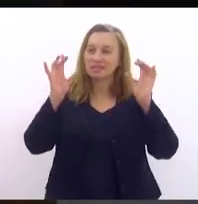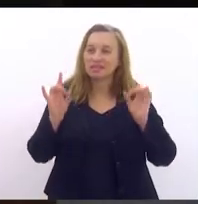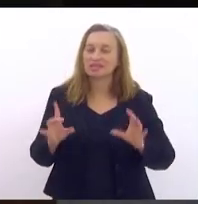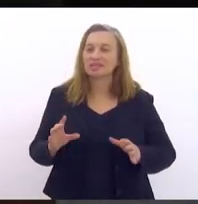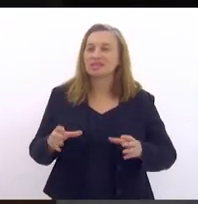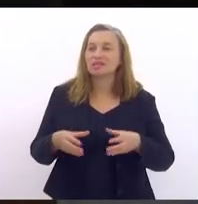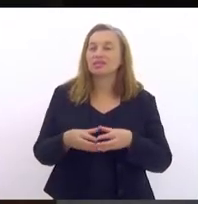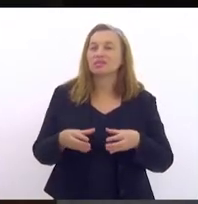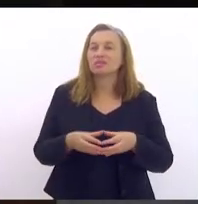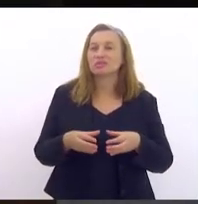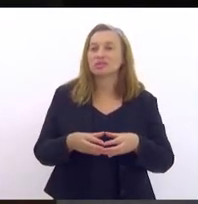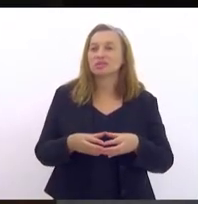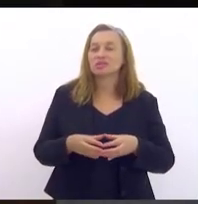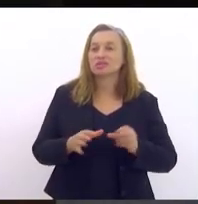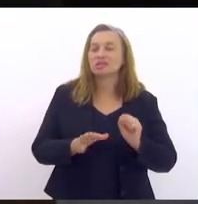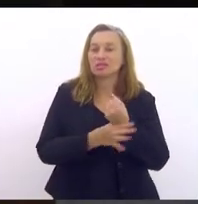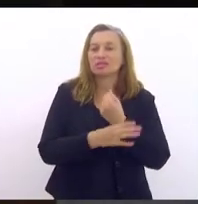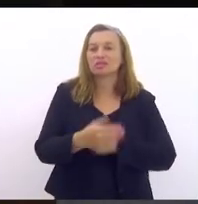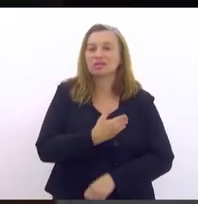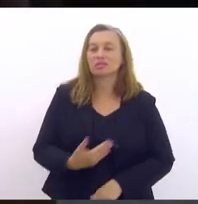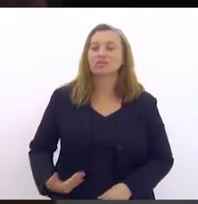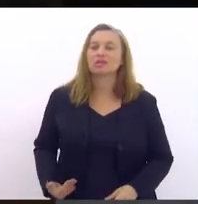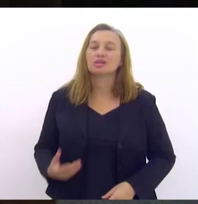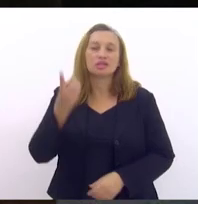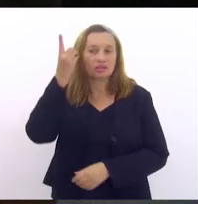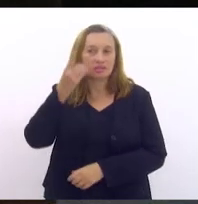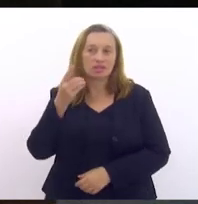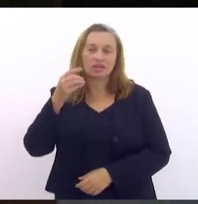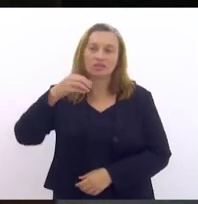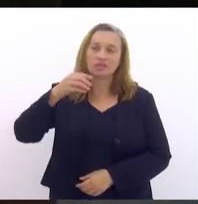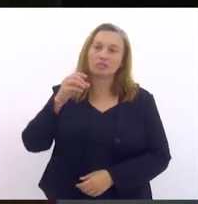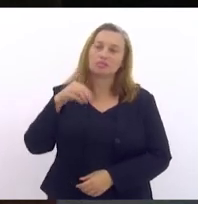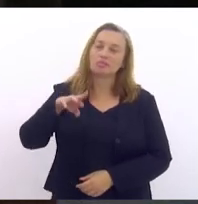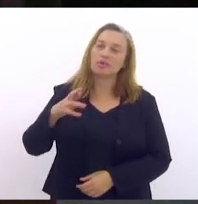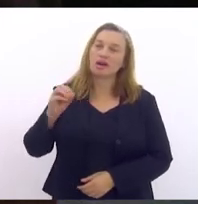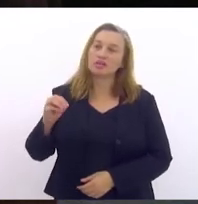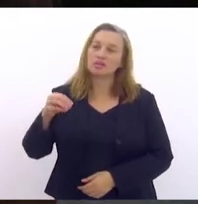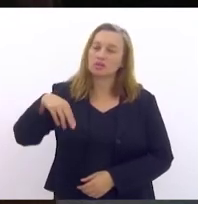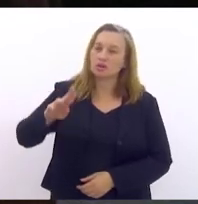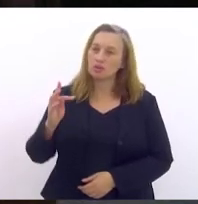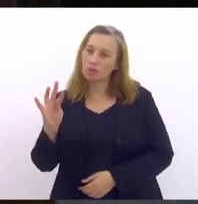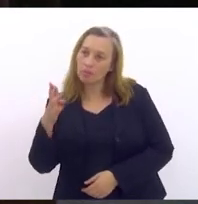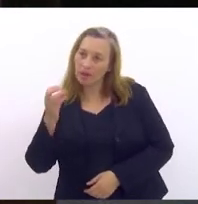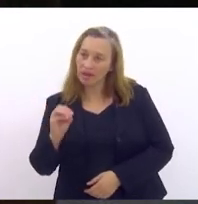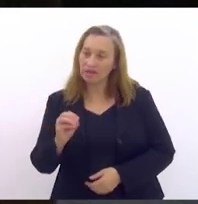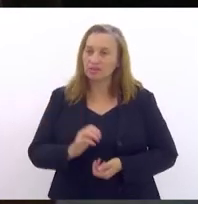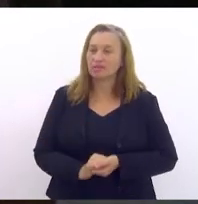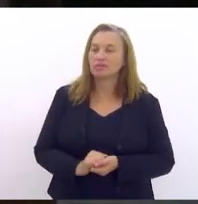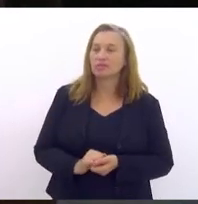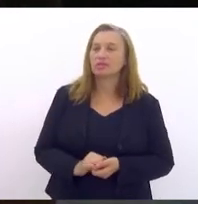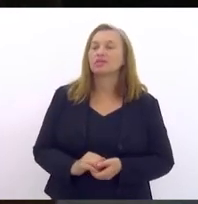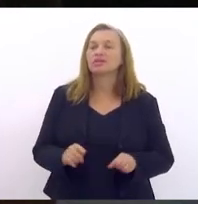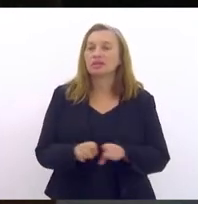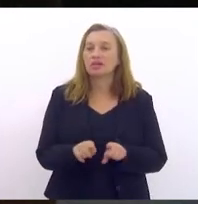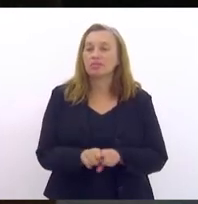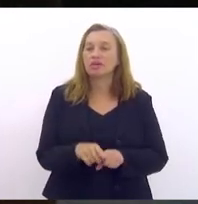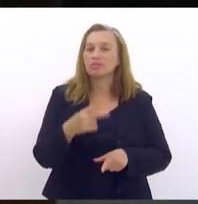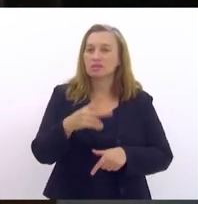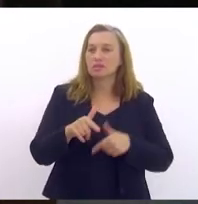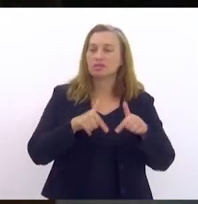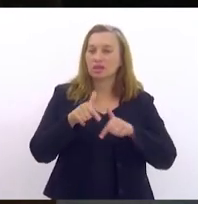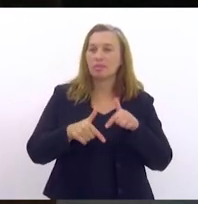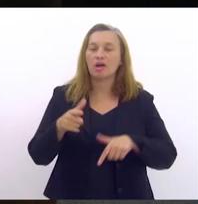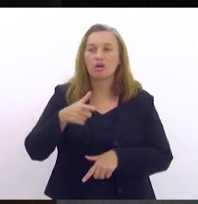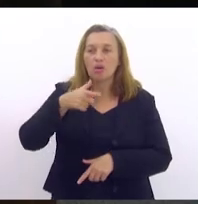da Comissão de Segurança Pública da Assembleia, deputado Márcio Gualberto, e também a ação precisa de Vossa Excelência ainda